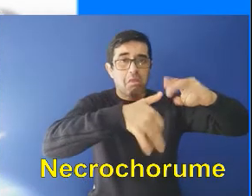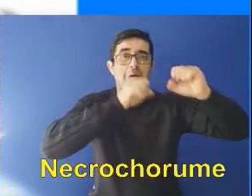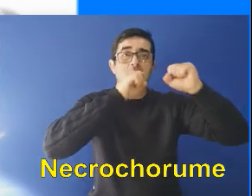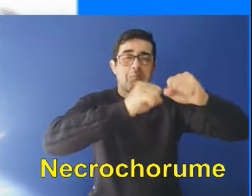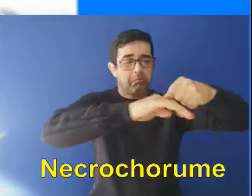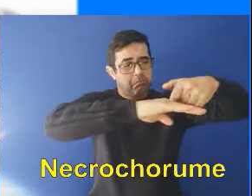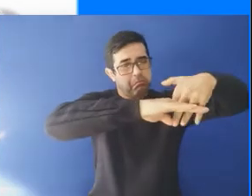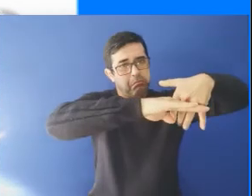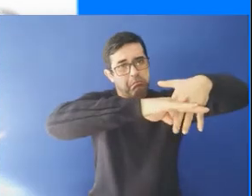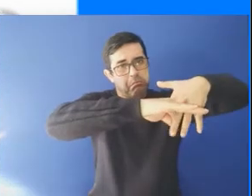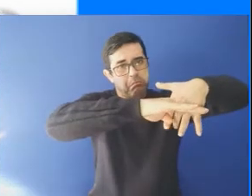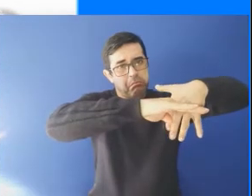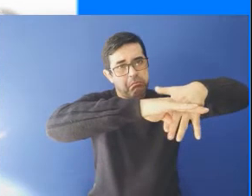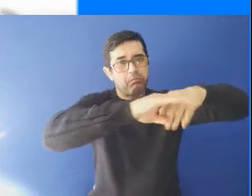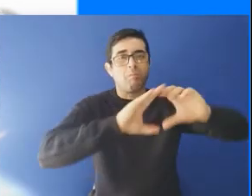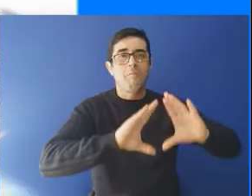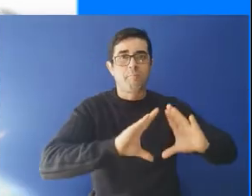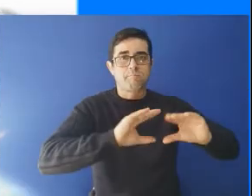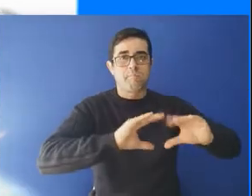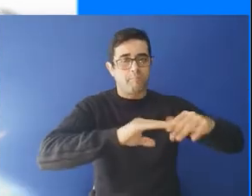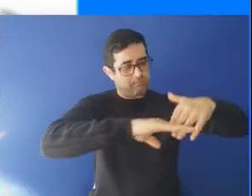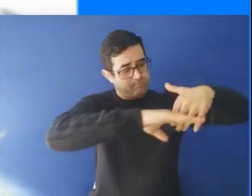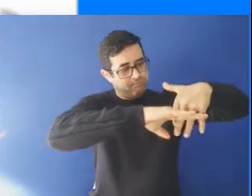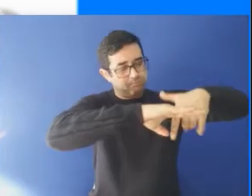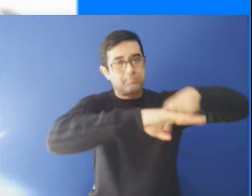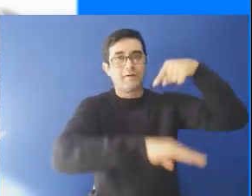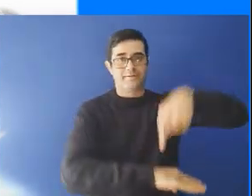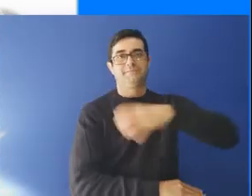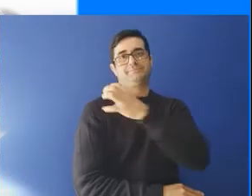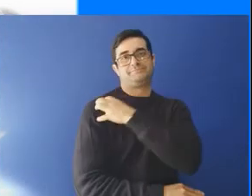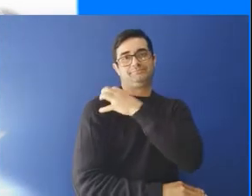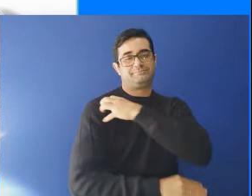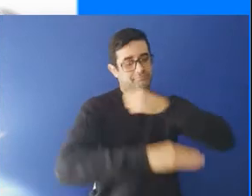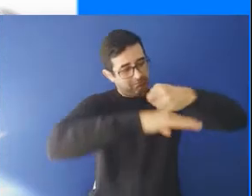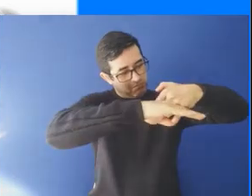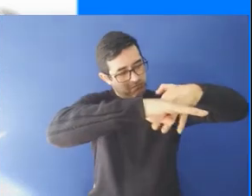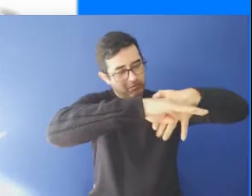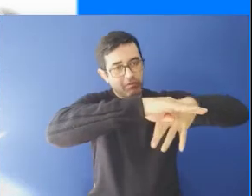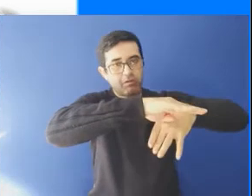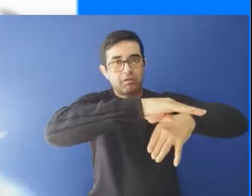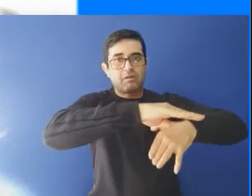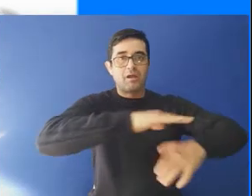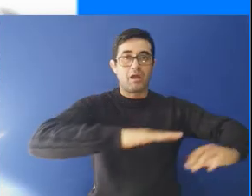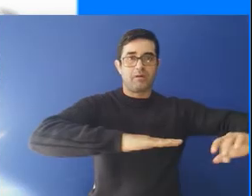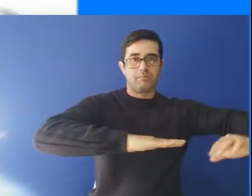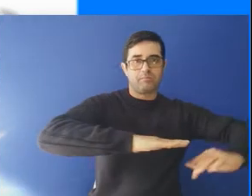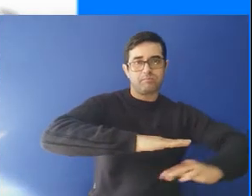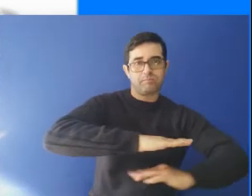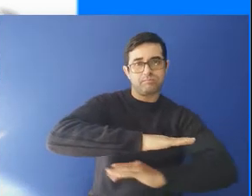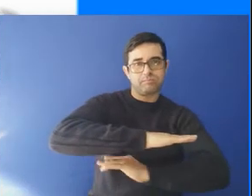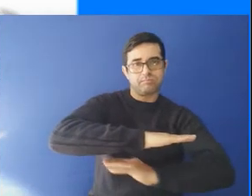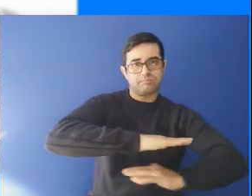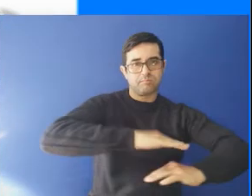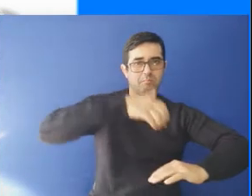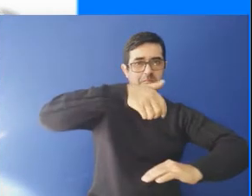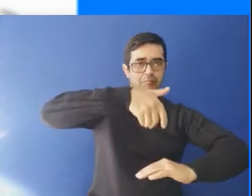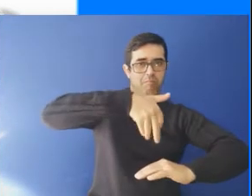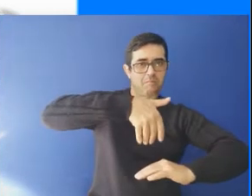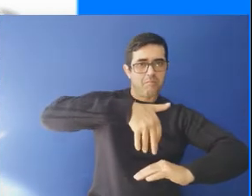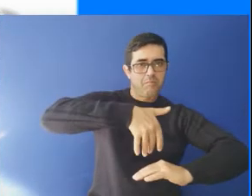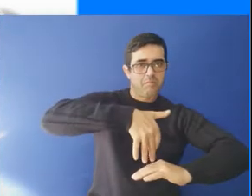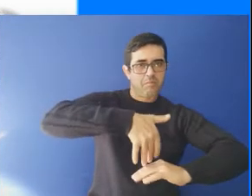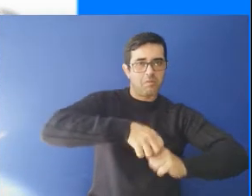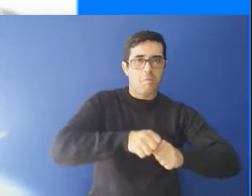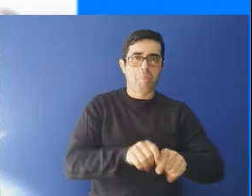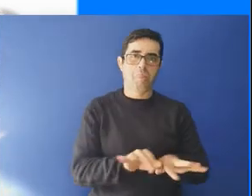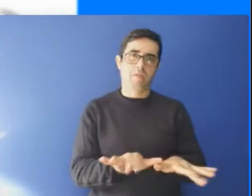cadáveres. E esse necrochorume, ele pode percolar um solo arenoso, como é o caso do nosso solo de Rio Grande, e pode contaminar